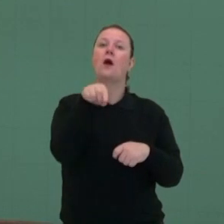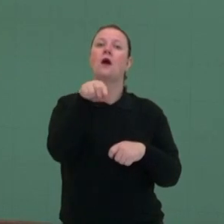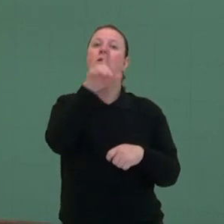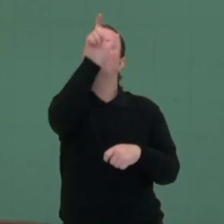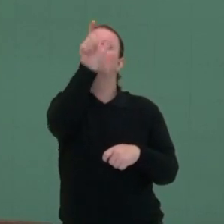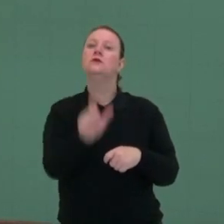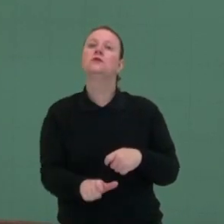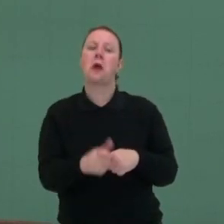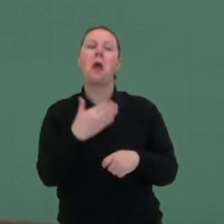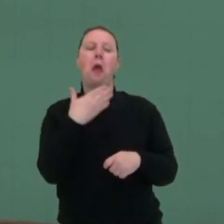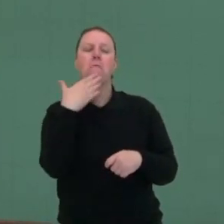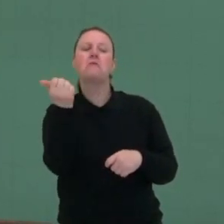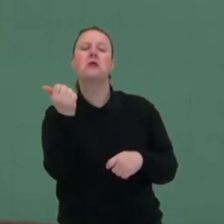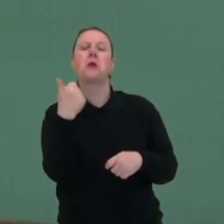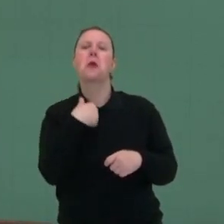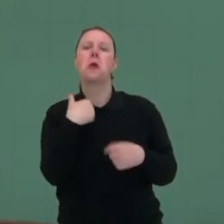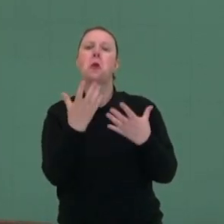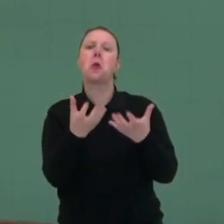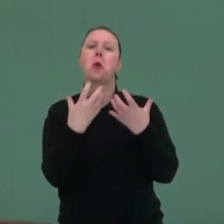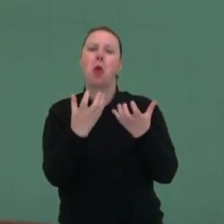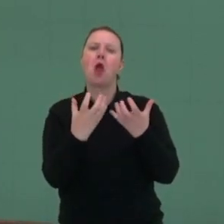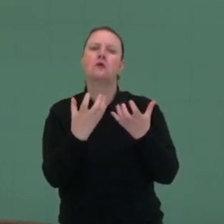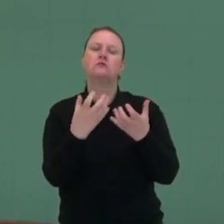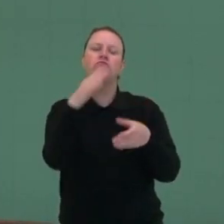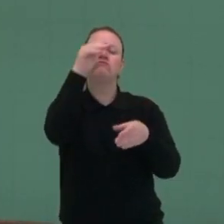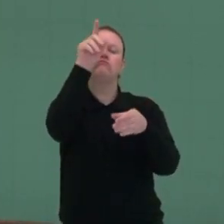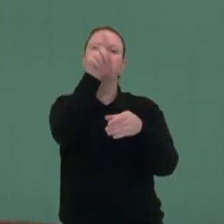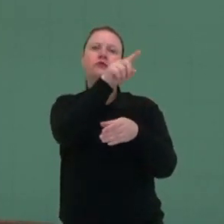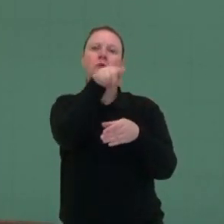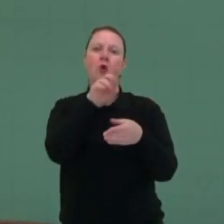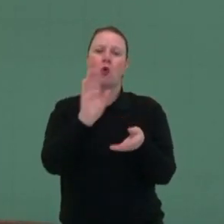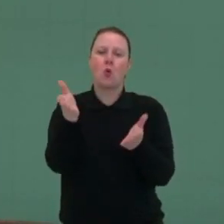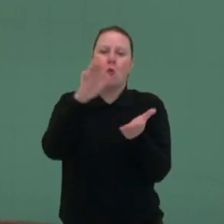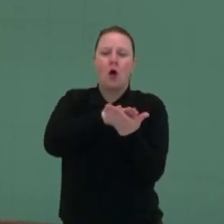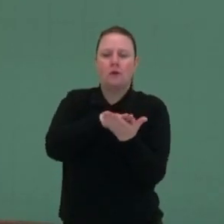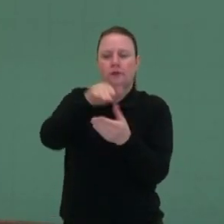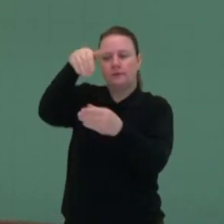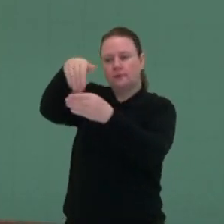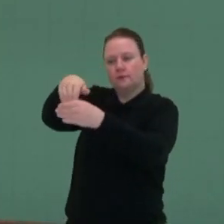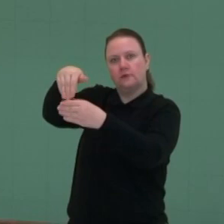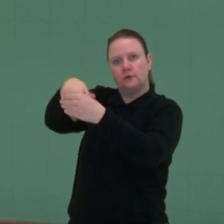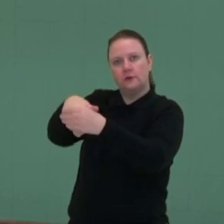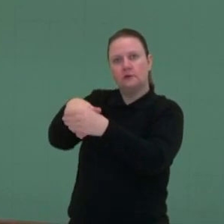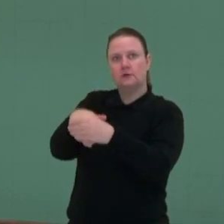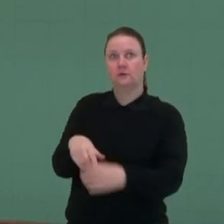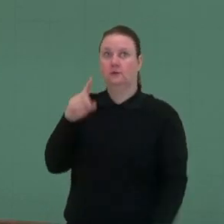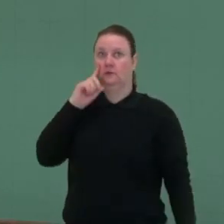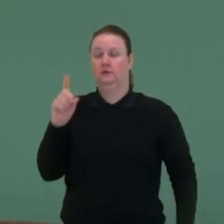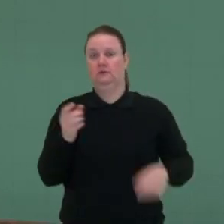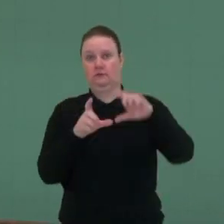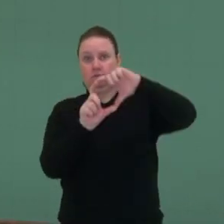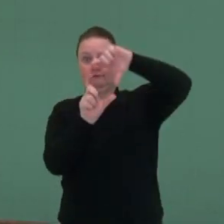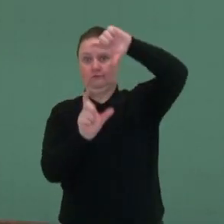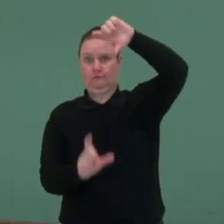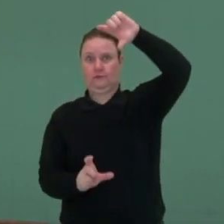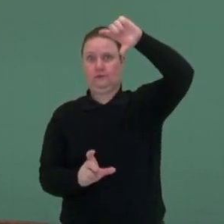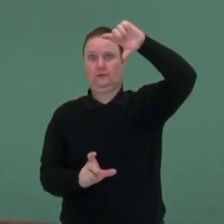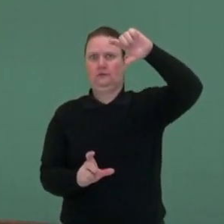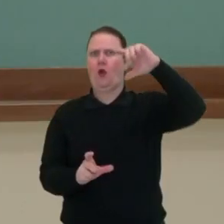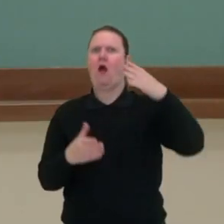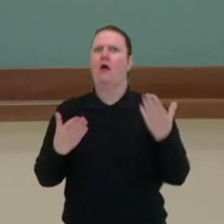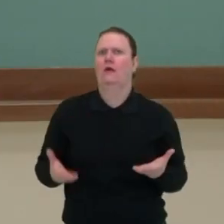candidato de sua preferência, dobrar a cédula e colocar na urna. Perceba o tamanho da